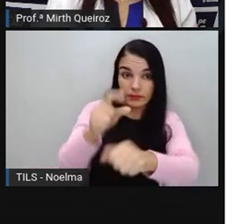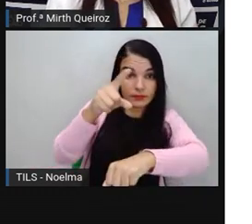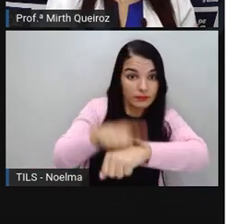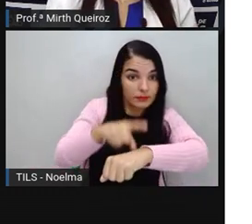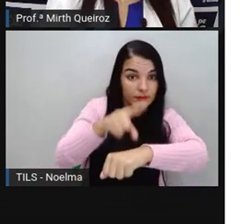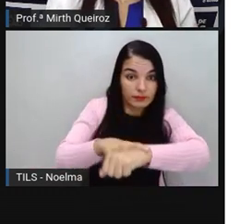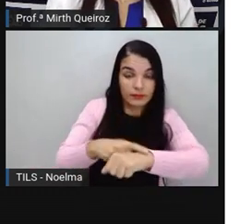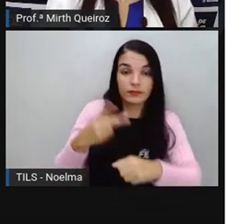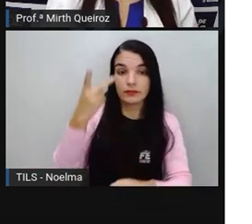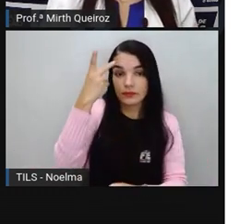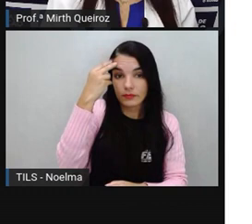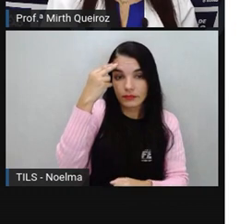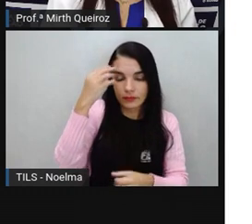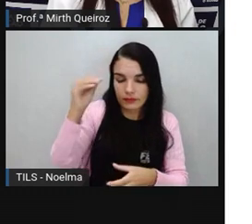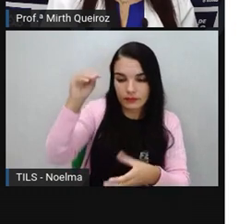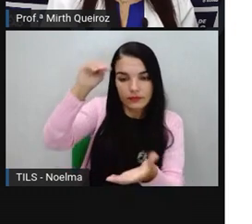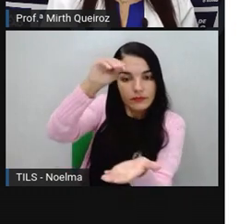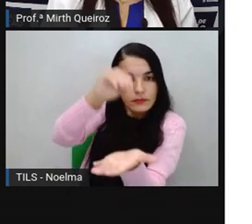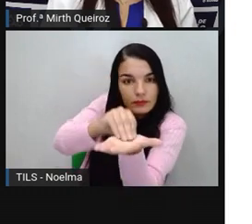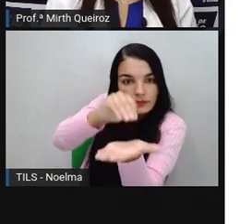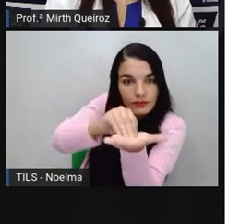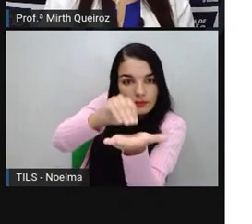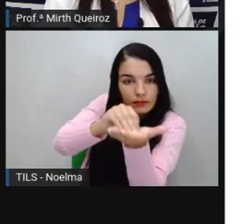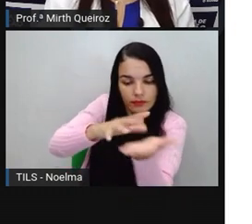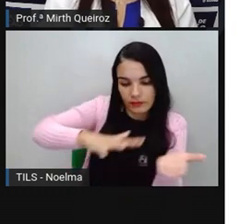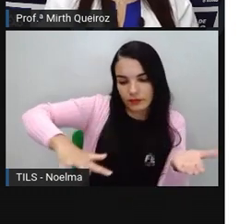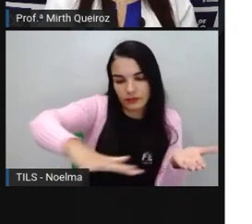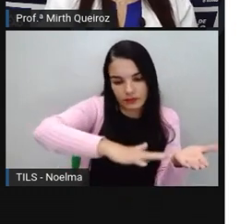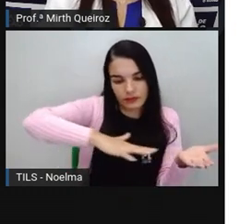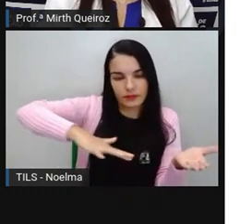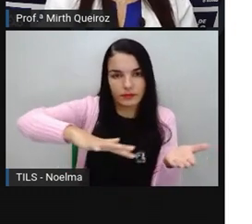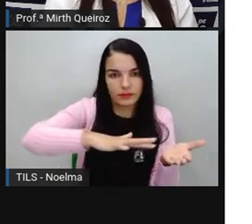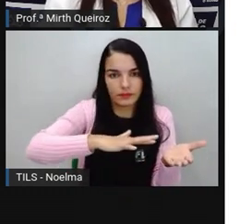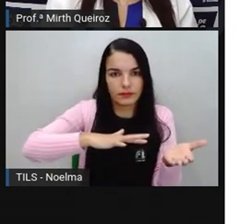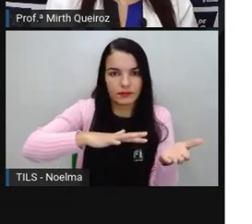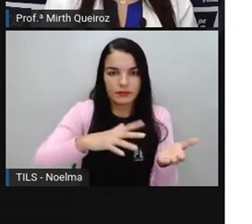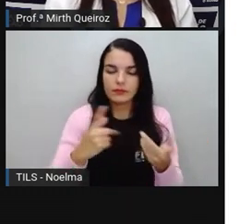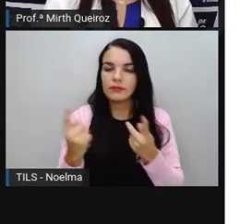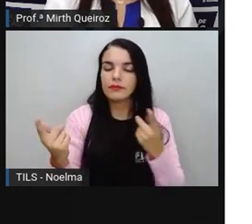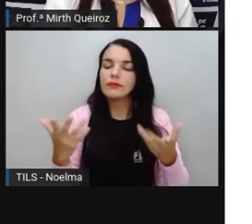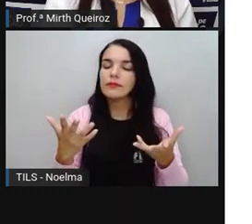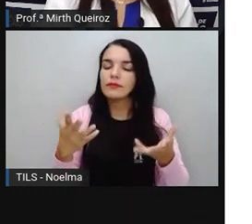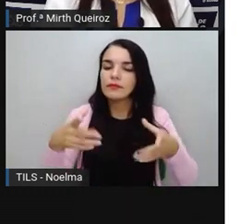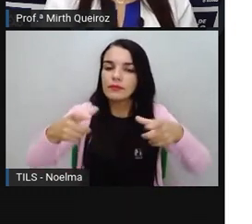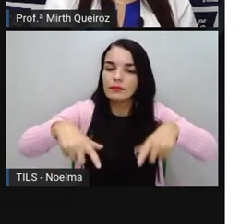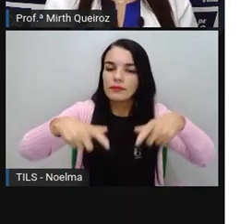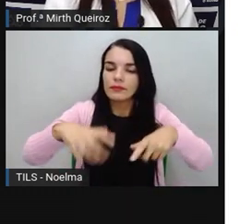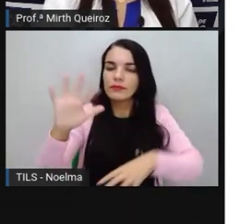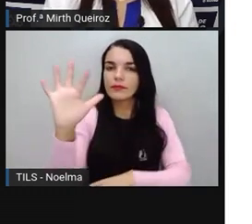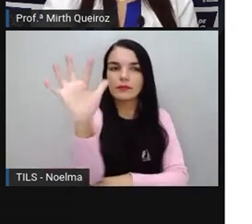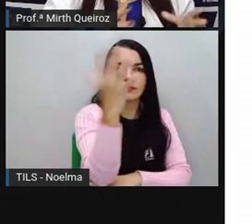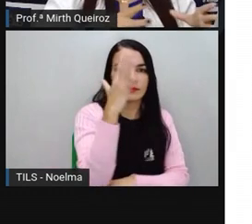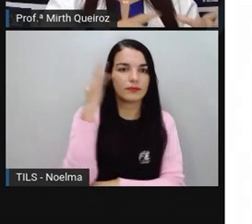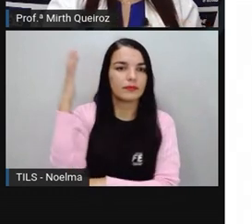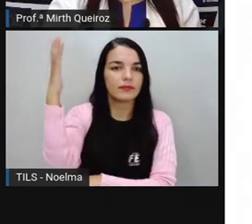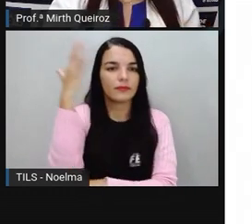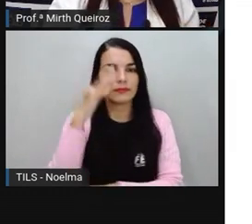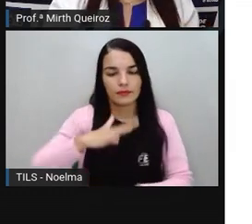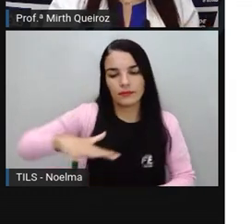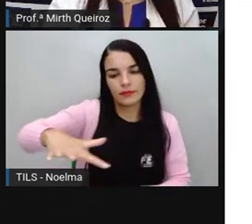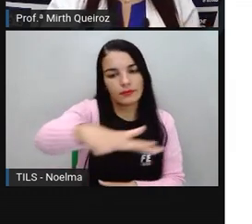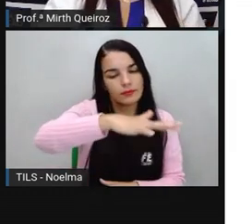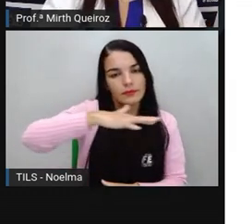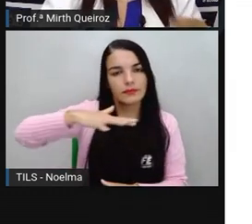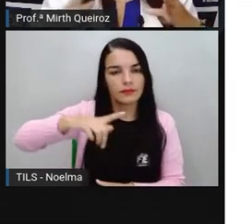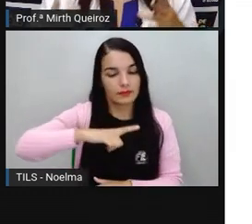normal, ocupam esse meio, que é o sistema ecológico, certo? Então, seriam esses